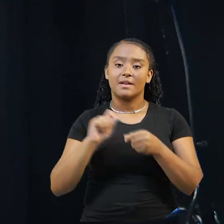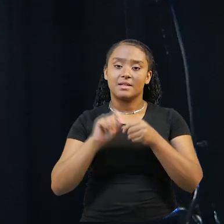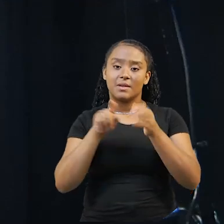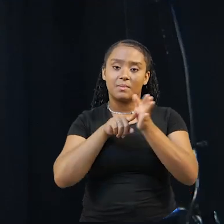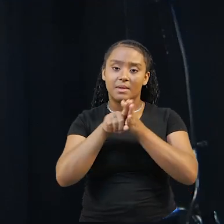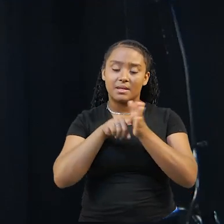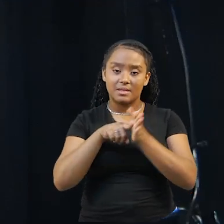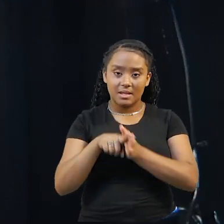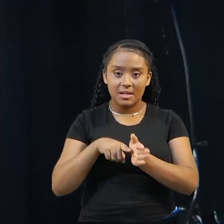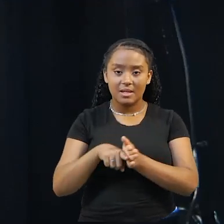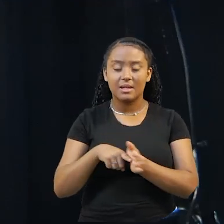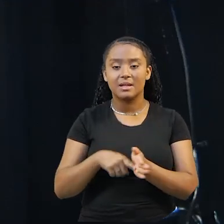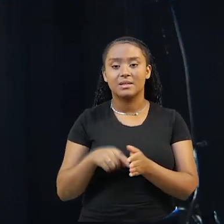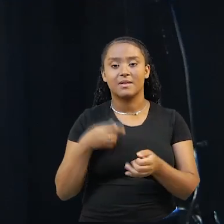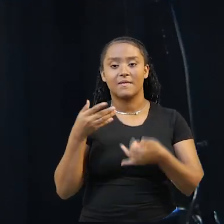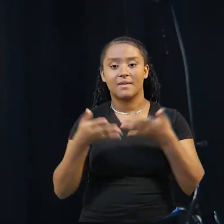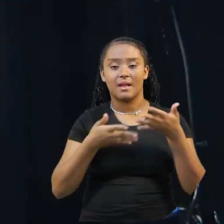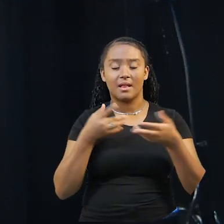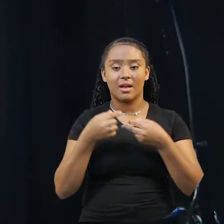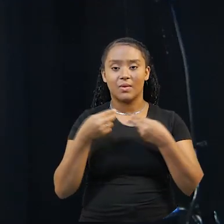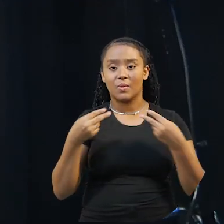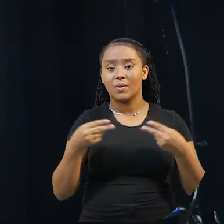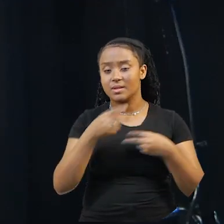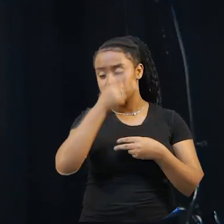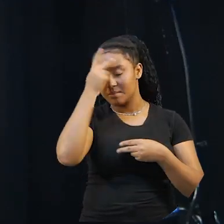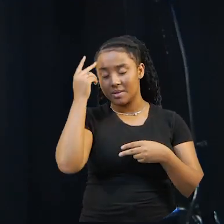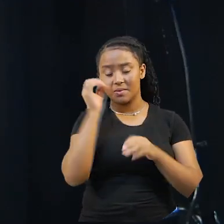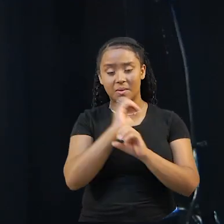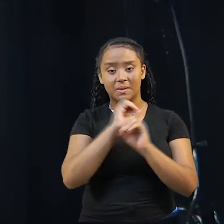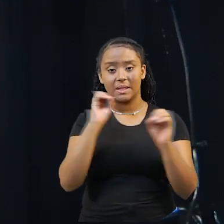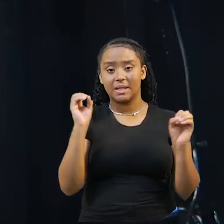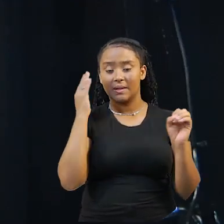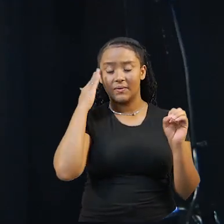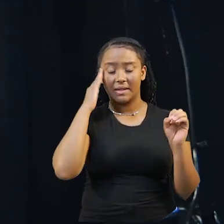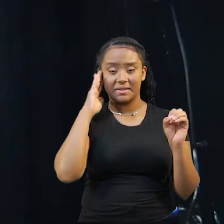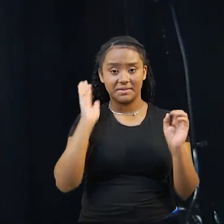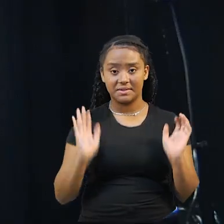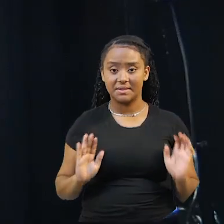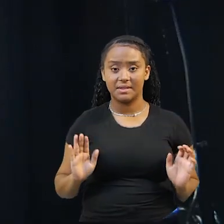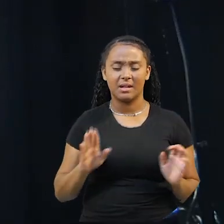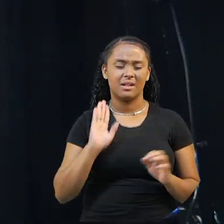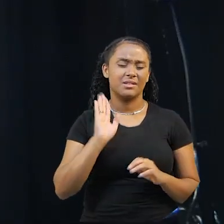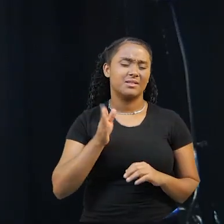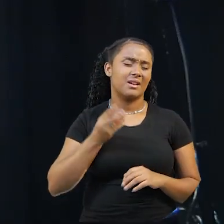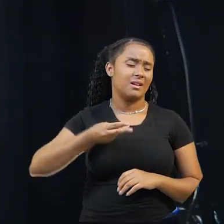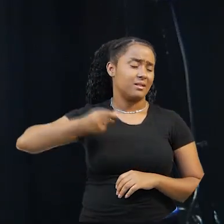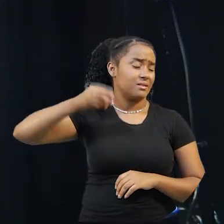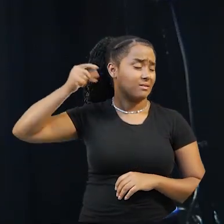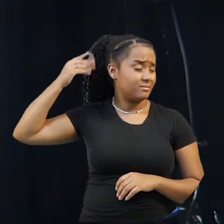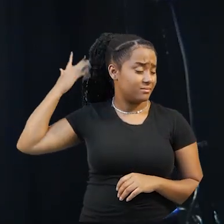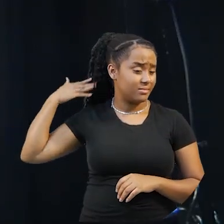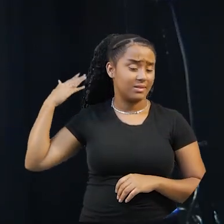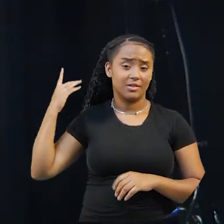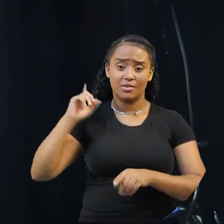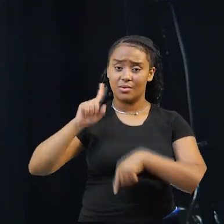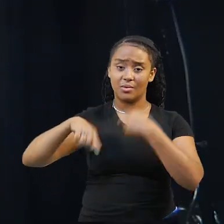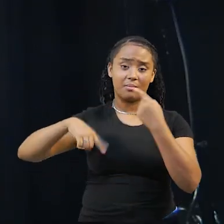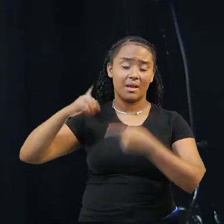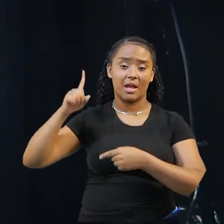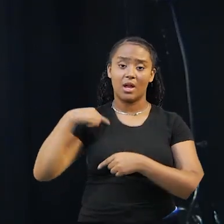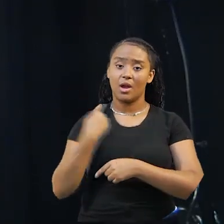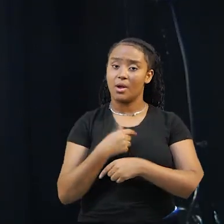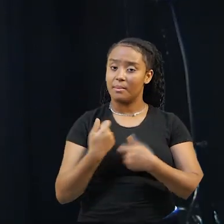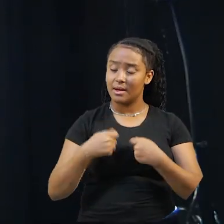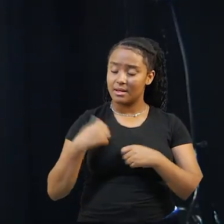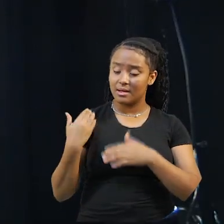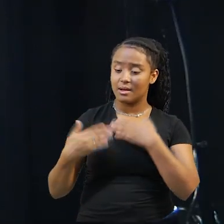para dentro, falando coisas que ninguém entendia, esse tempo já foi, já está superado e a gente precisa avançar